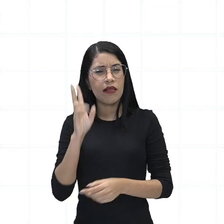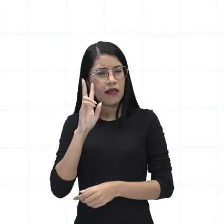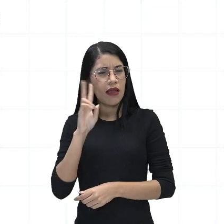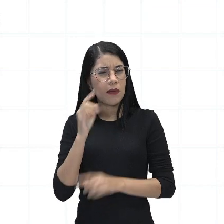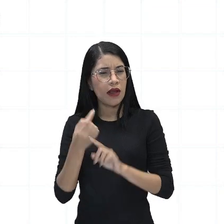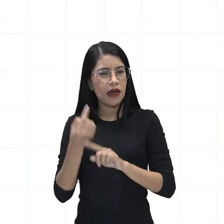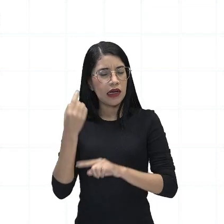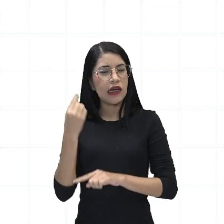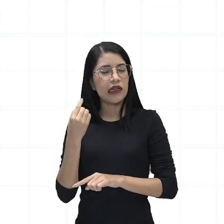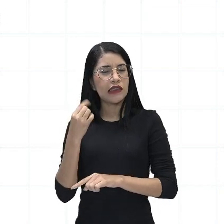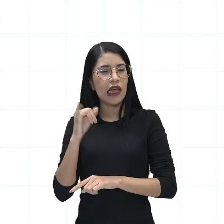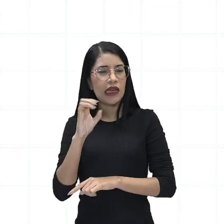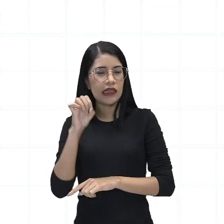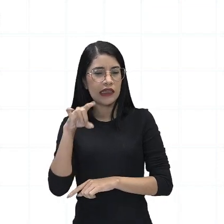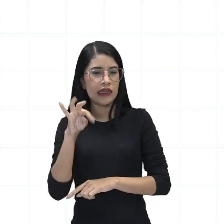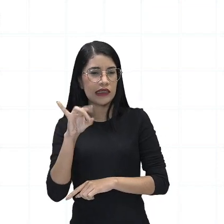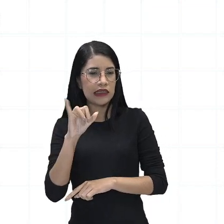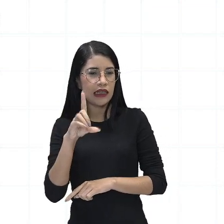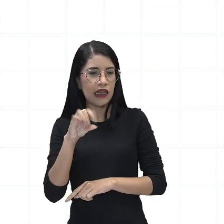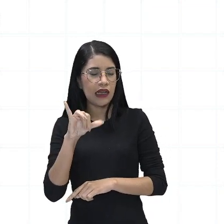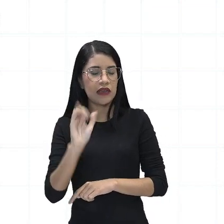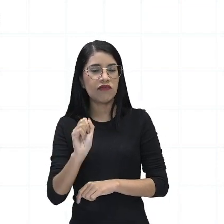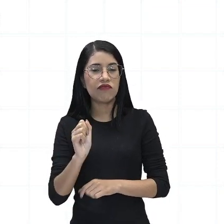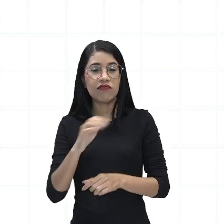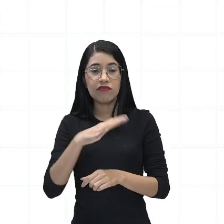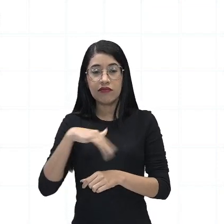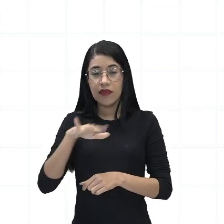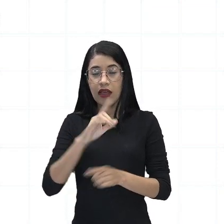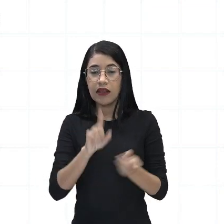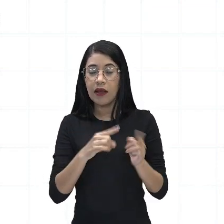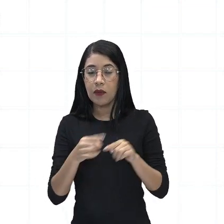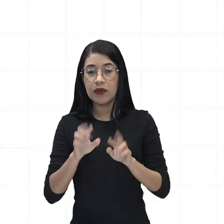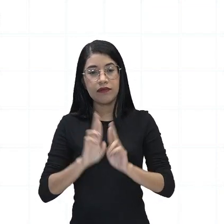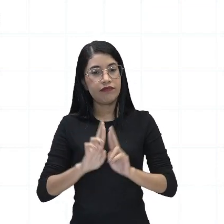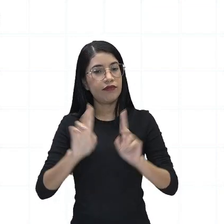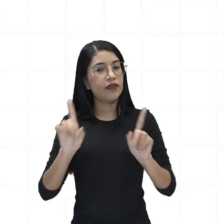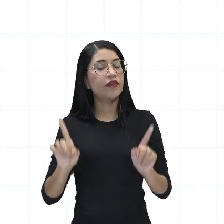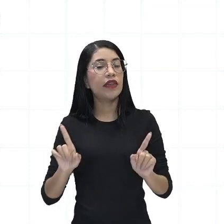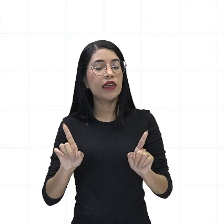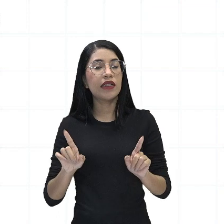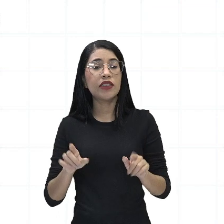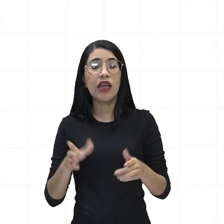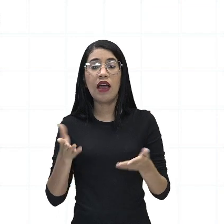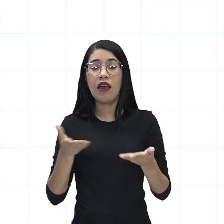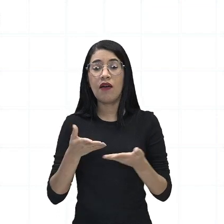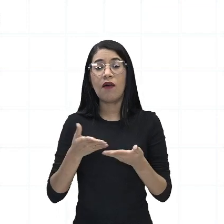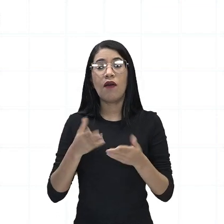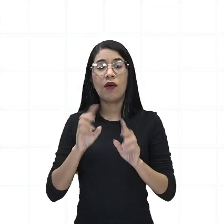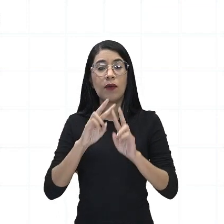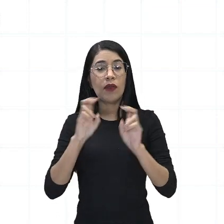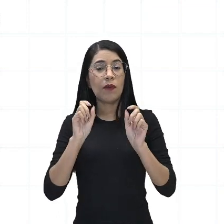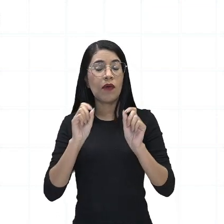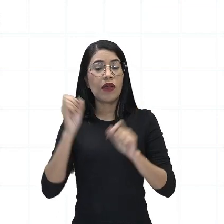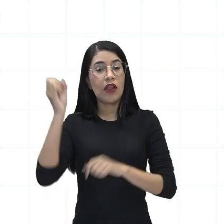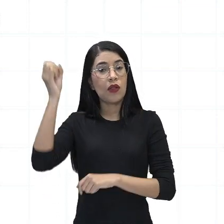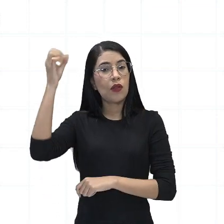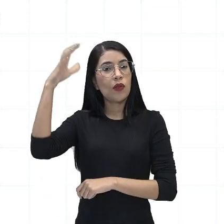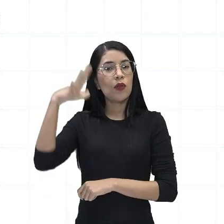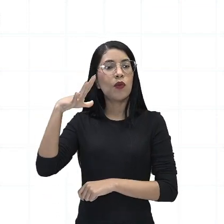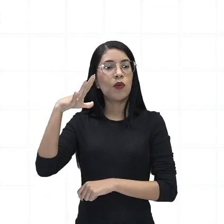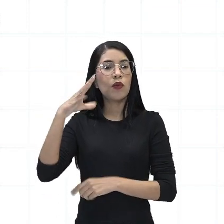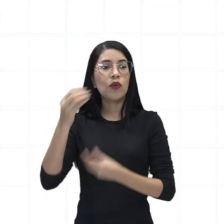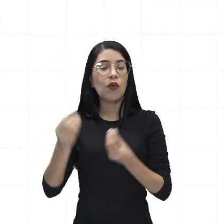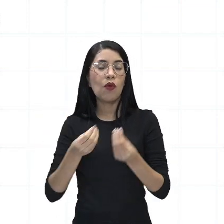vocês falaram de intensidade na música? Não é a mesma coisa, não. Agora nós estamos falando de iluminação, de